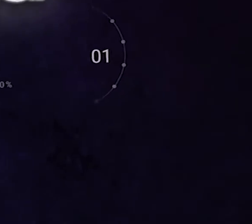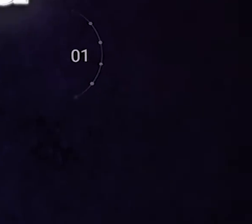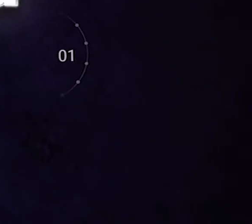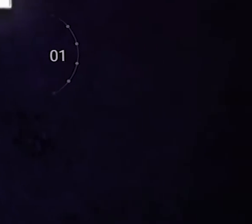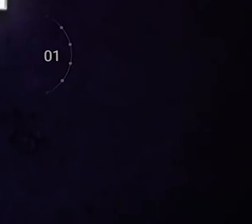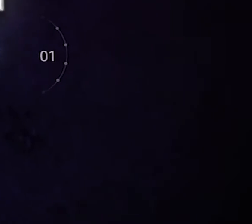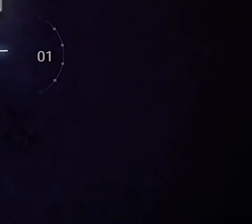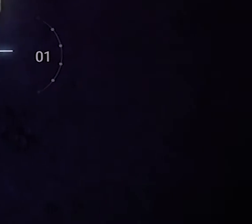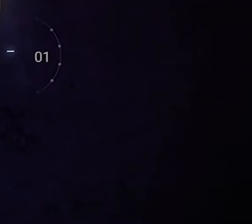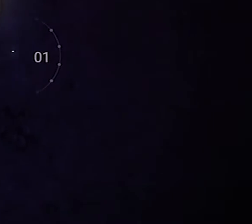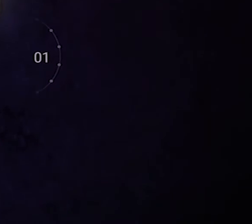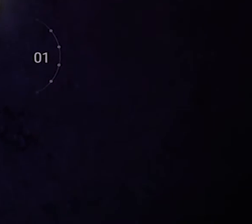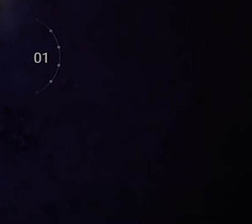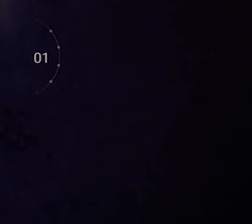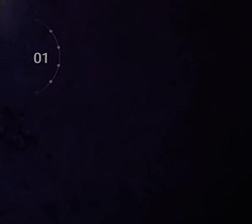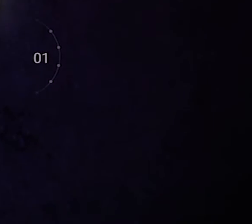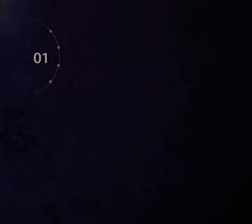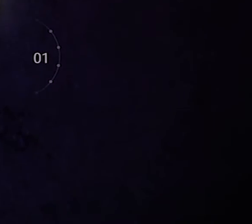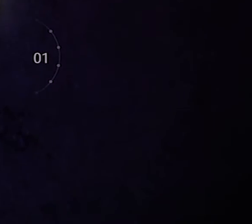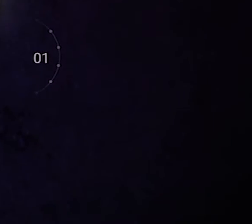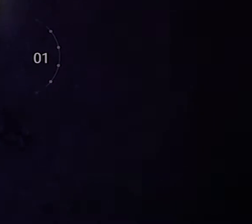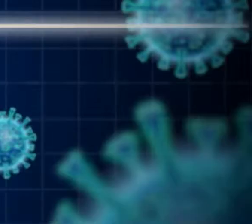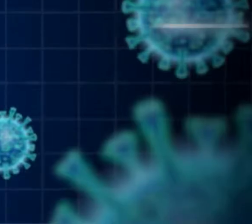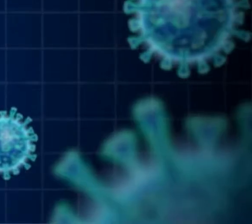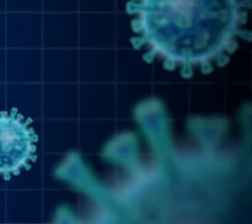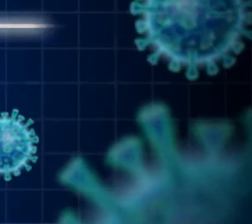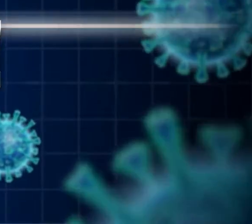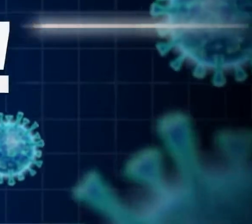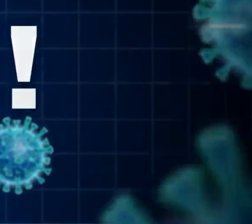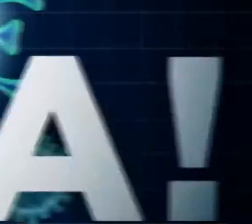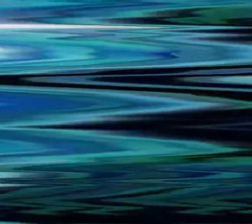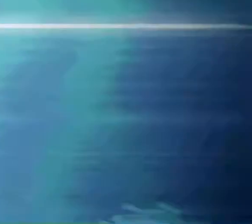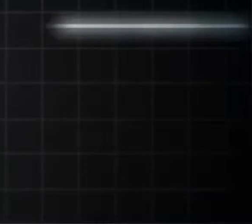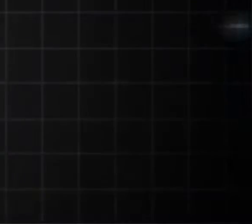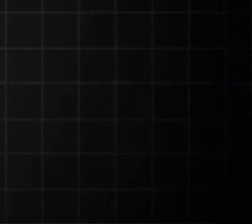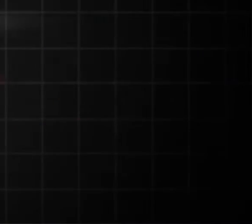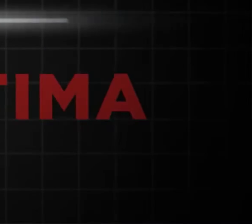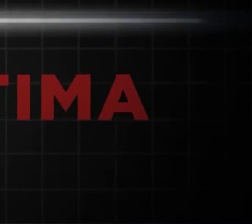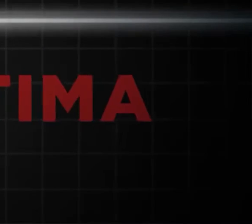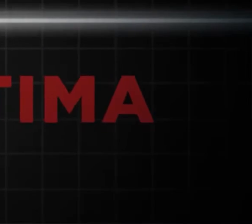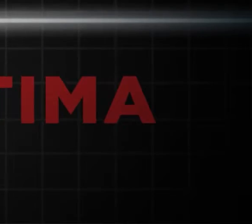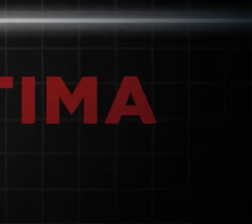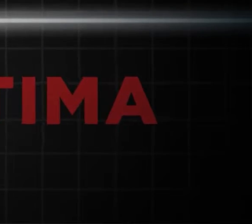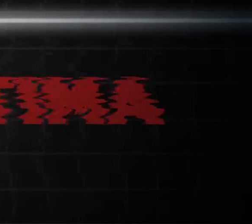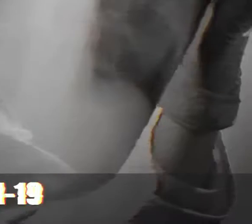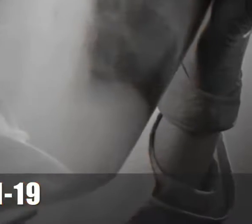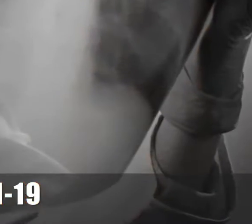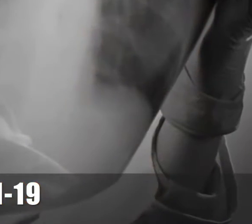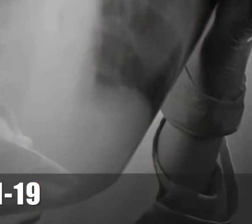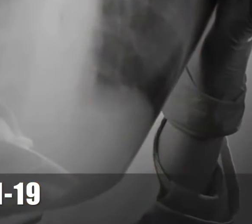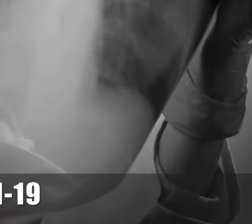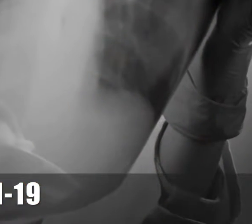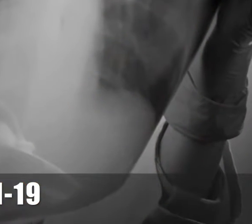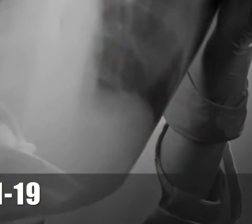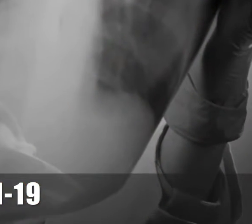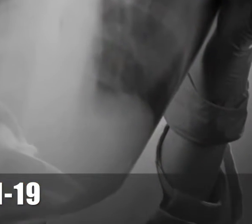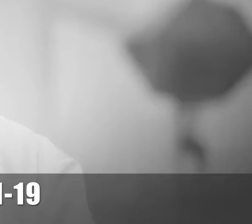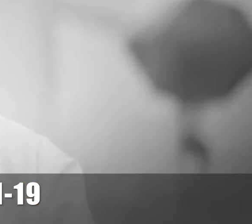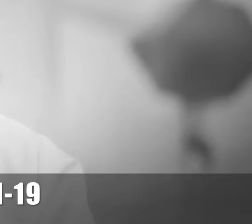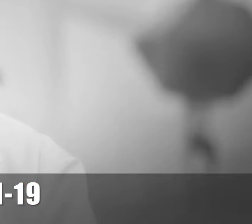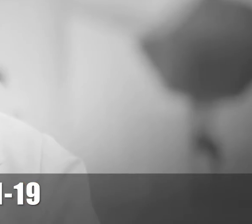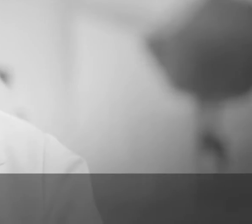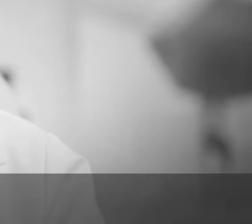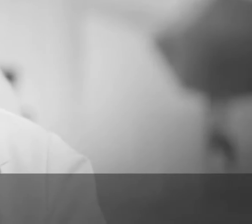E aí o convívio marca não seja a próxima vítima o cenário da